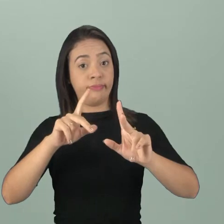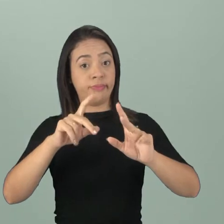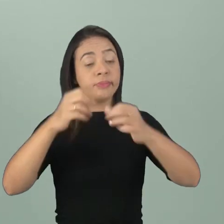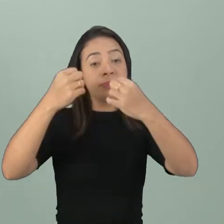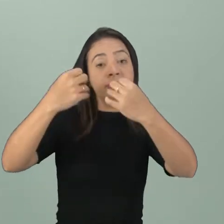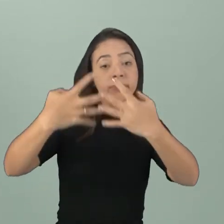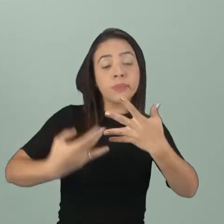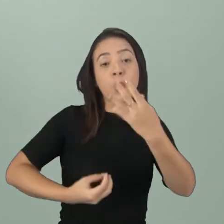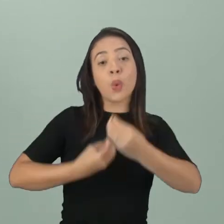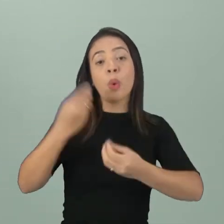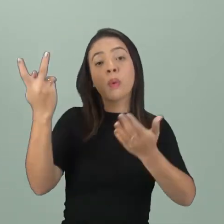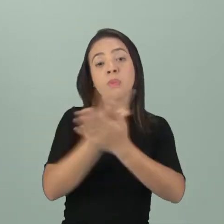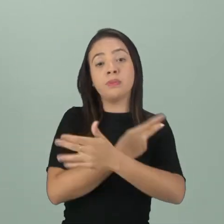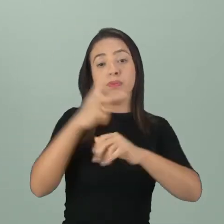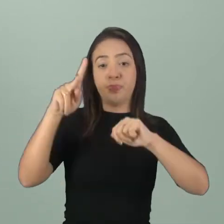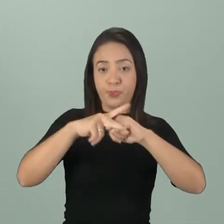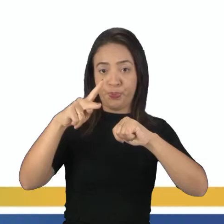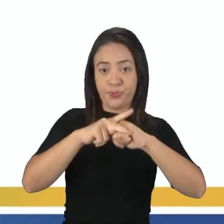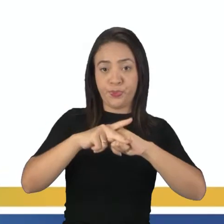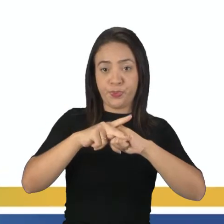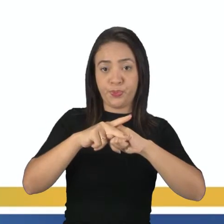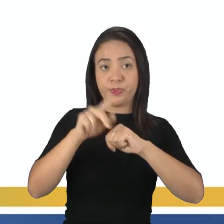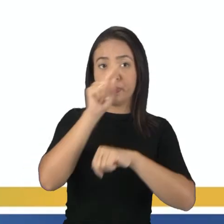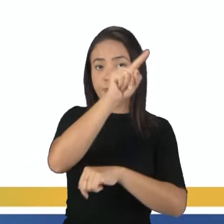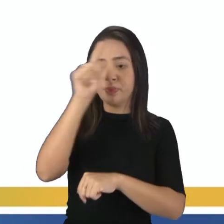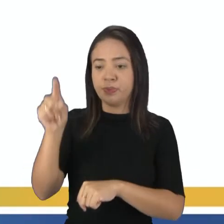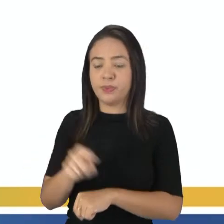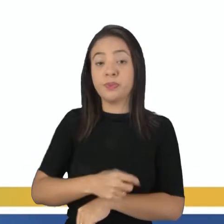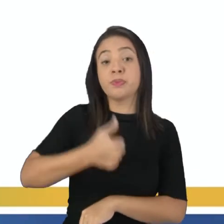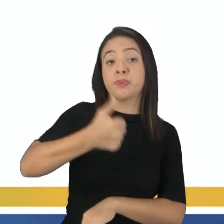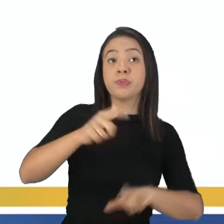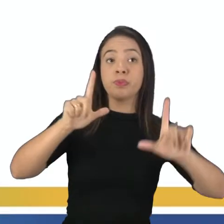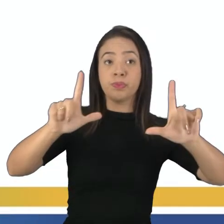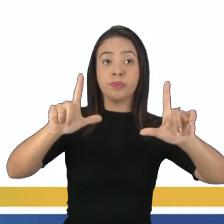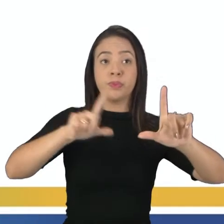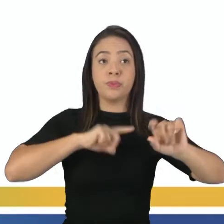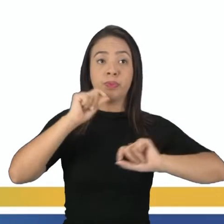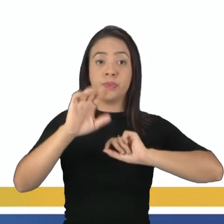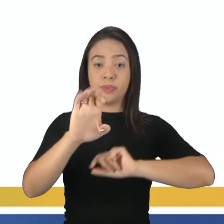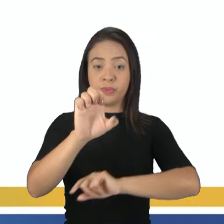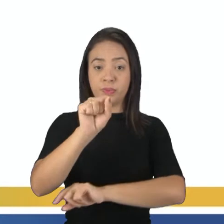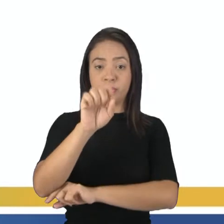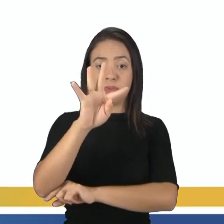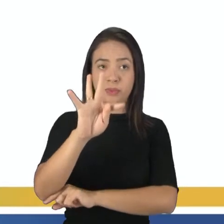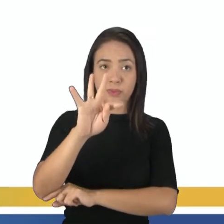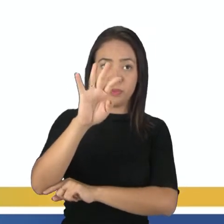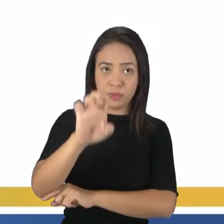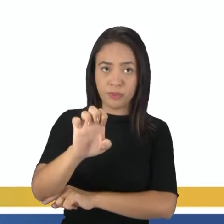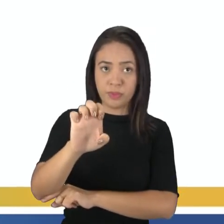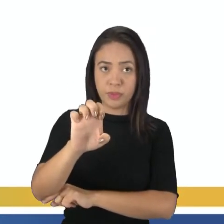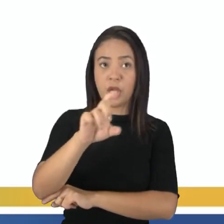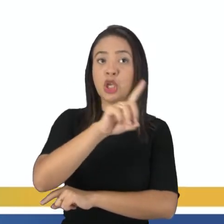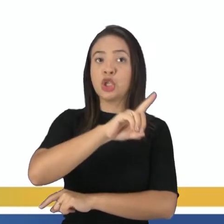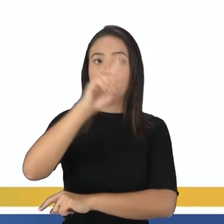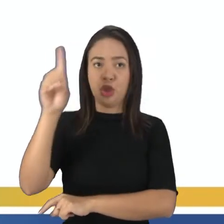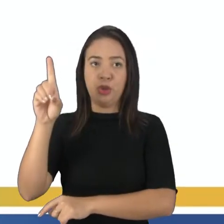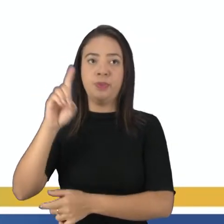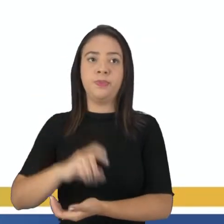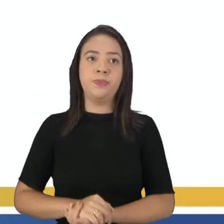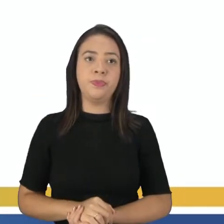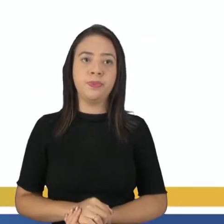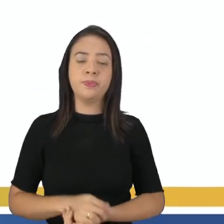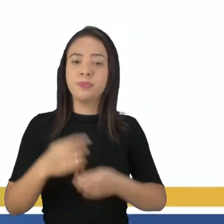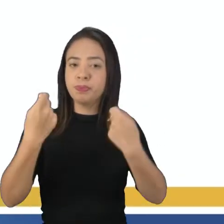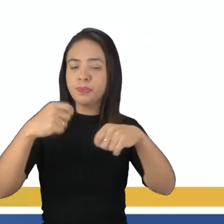pronome demonstrativo. Vamos lá então. No primeiro quadrinho, nós temos este dia tem que ser comemorado. Tá?